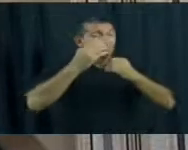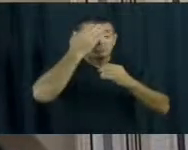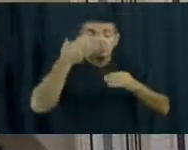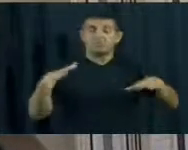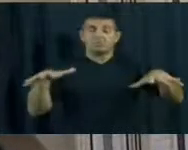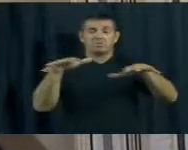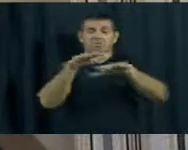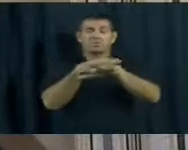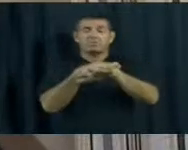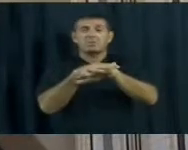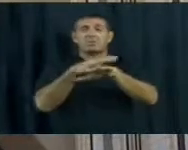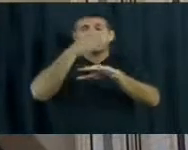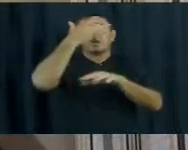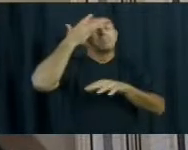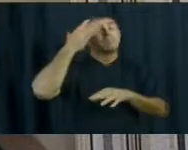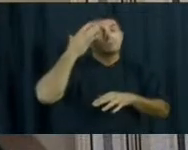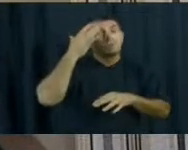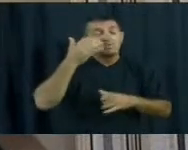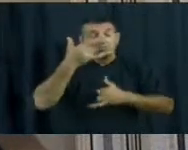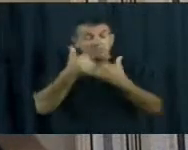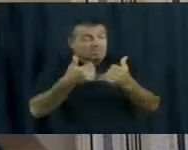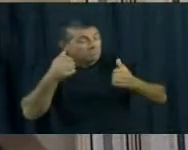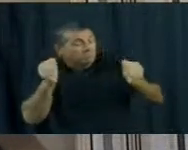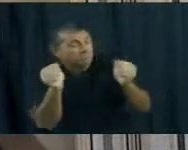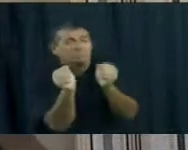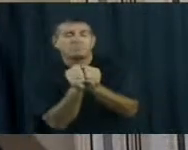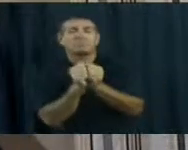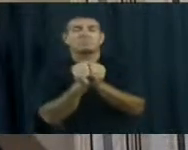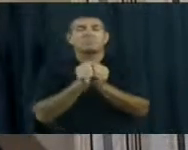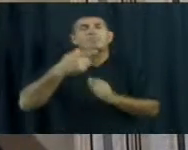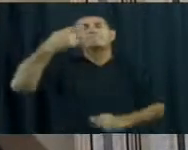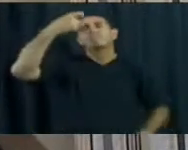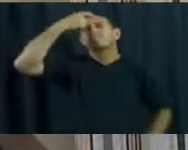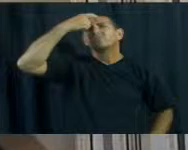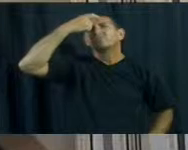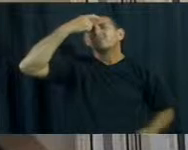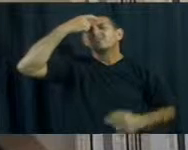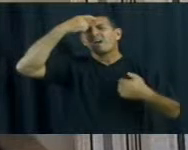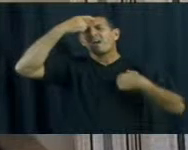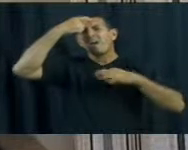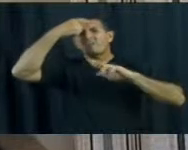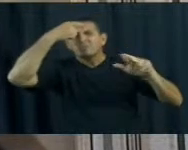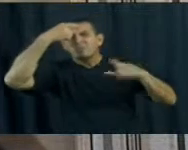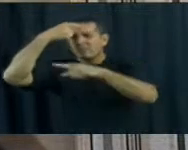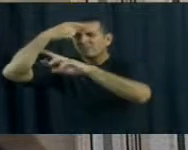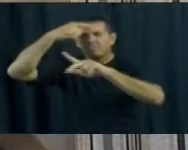isso, para que as pessoas tenham consciência de que não existe o diferente.